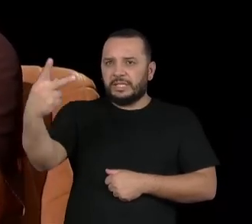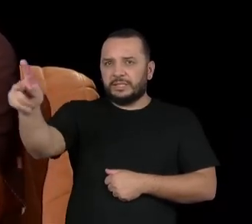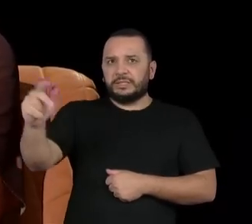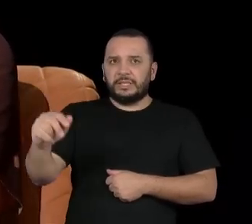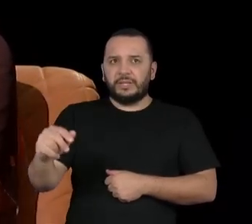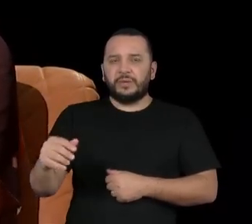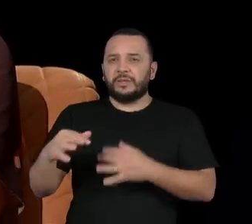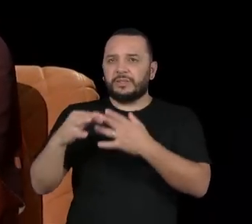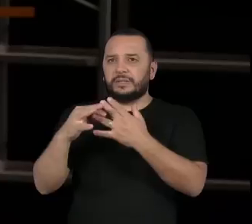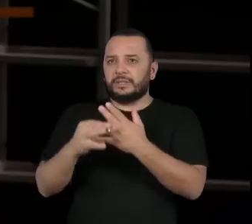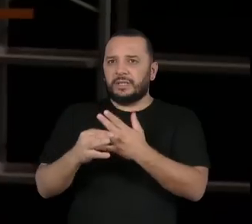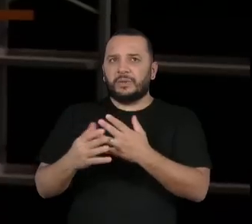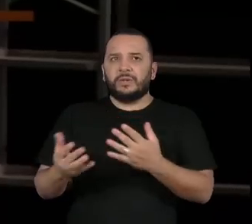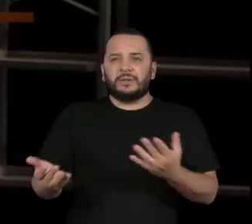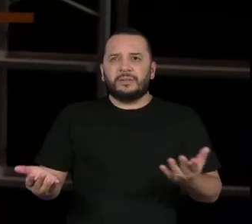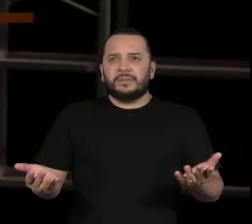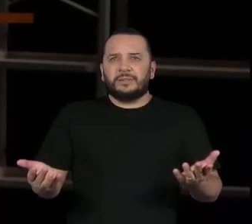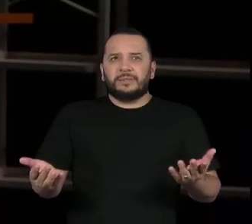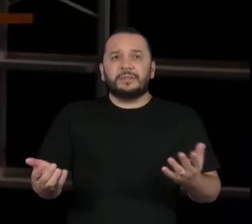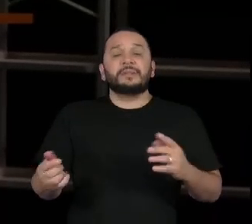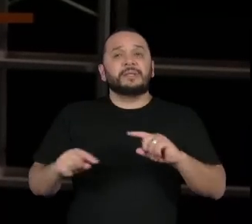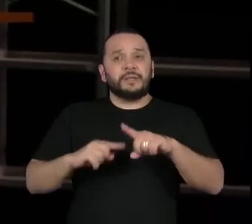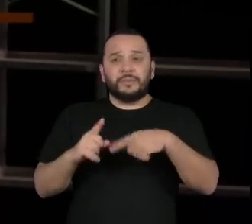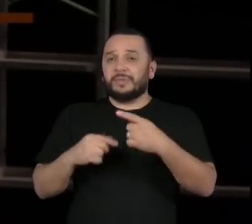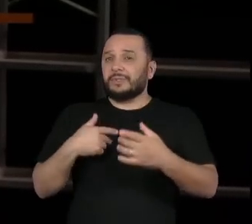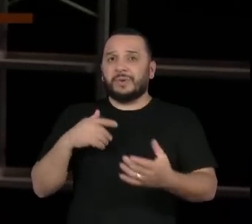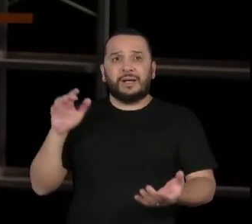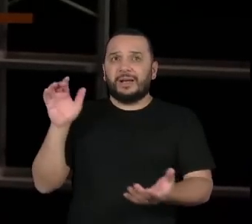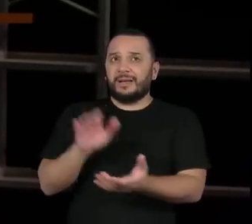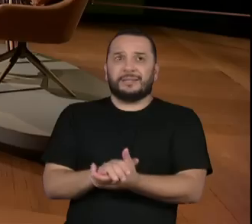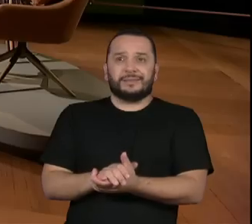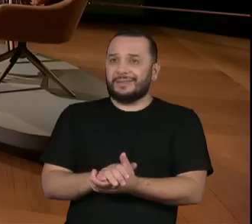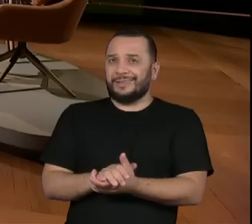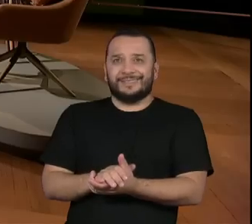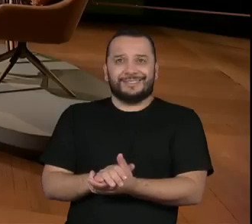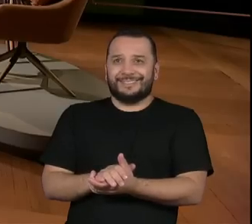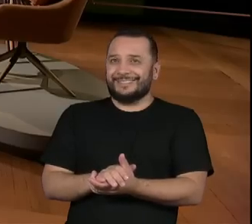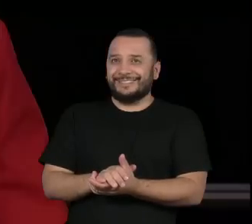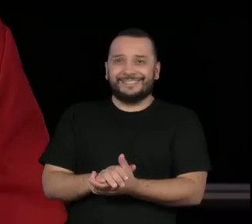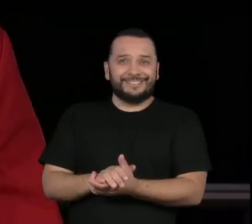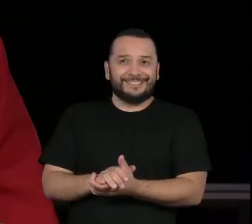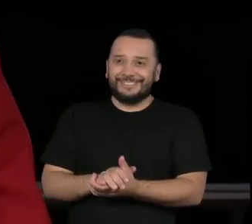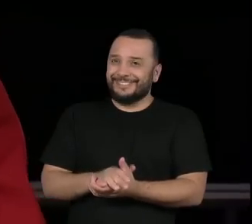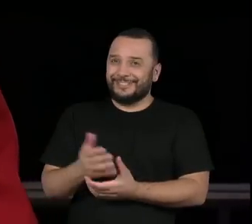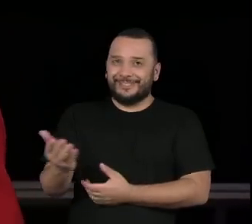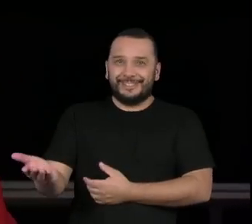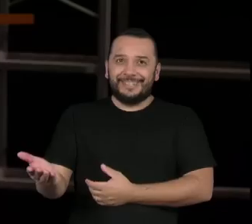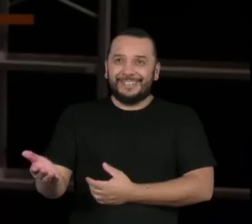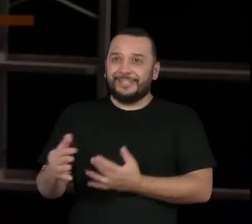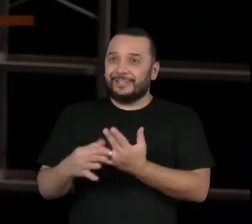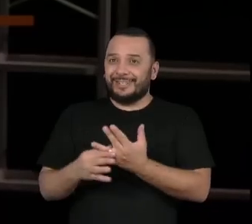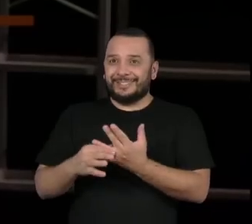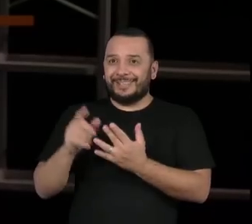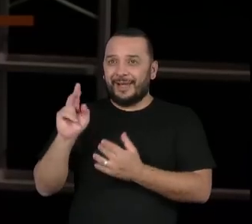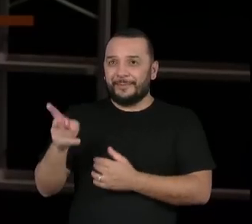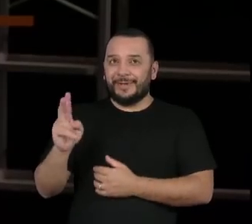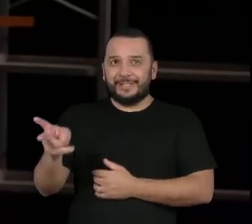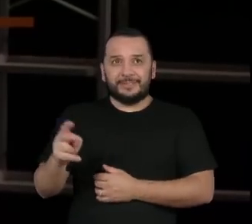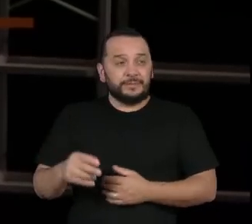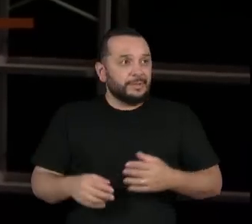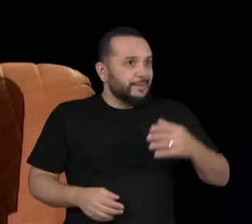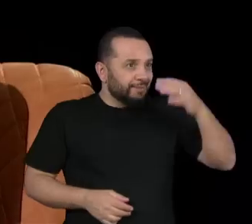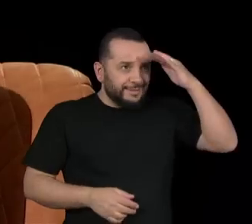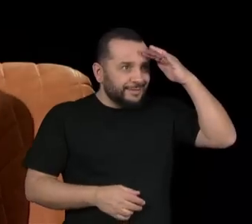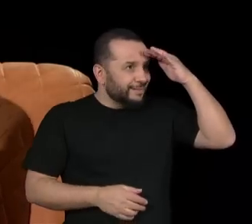deu na mão e eu casei com essa aliança com o nome dela. Meu pai do céu, não acredito, Ítalo.